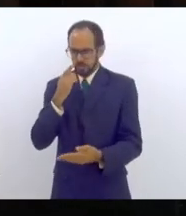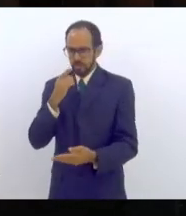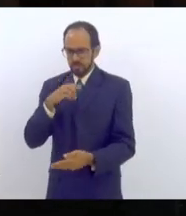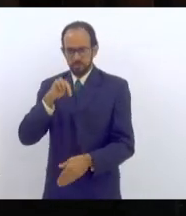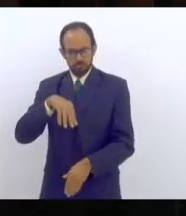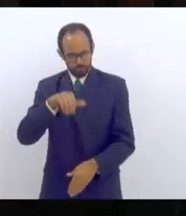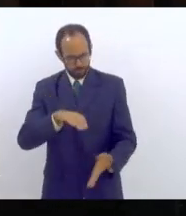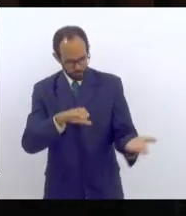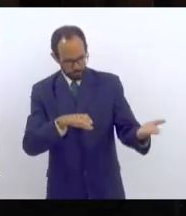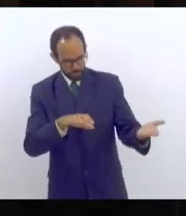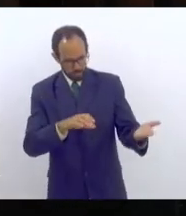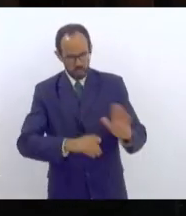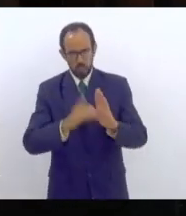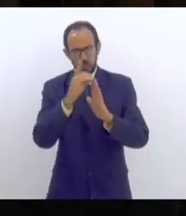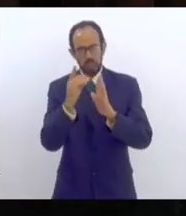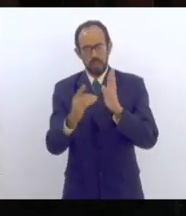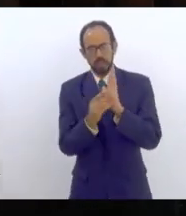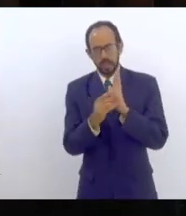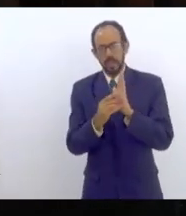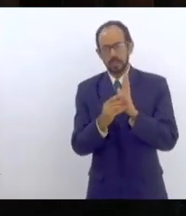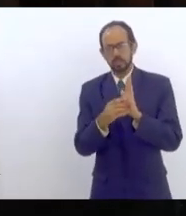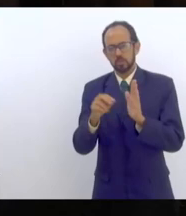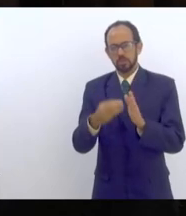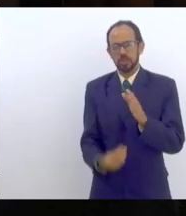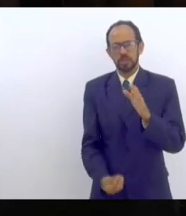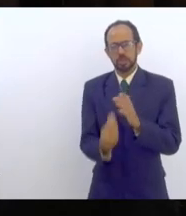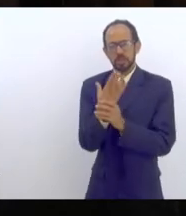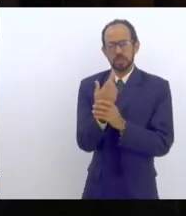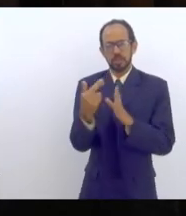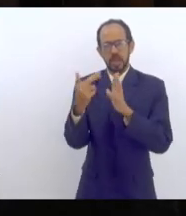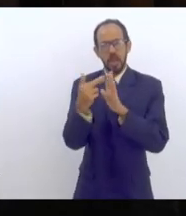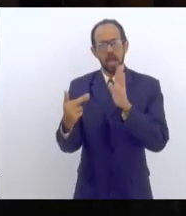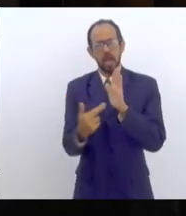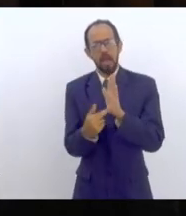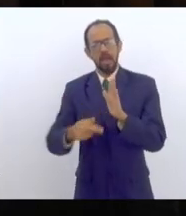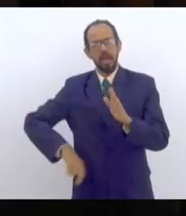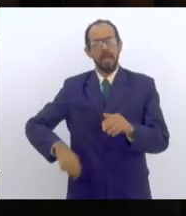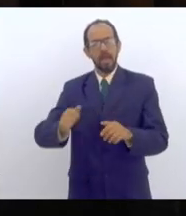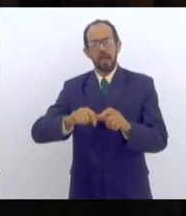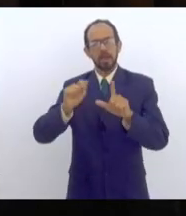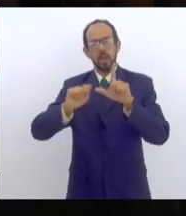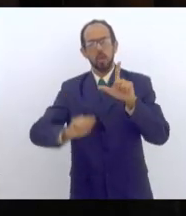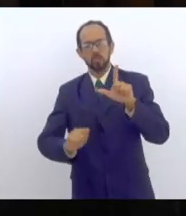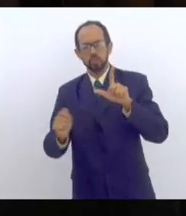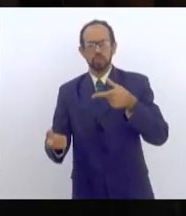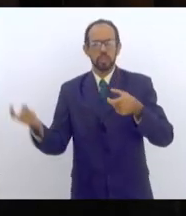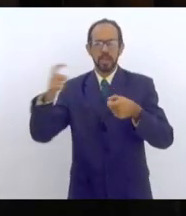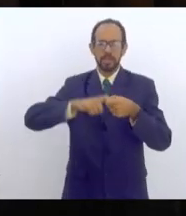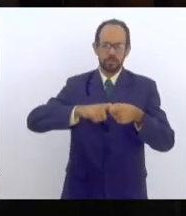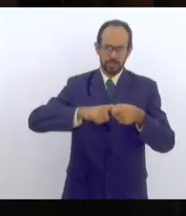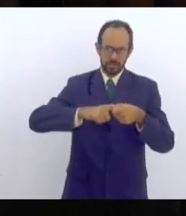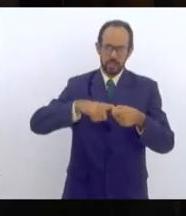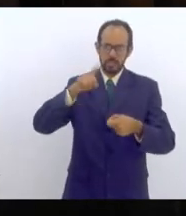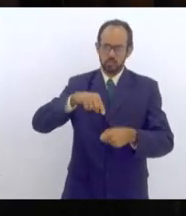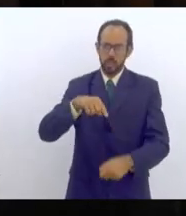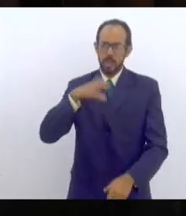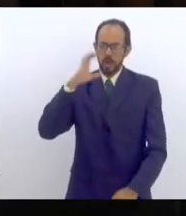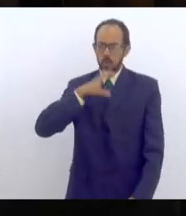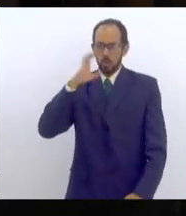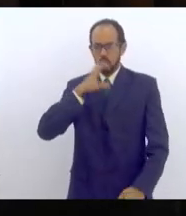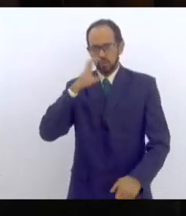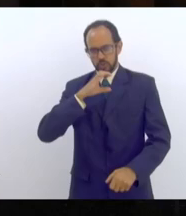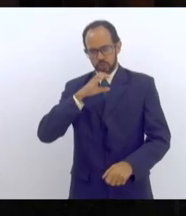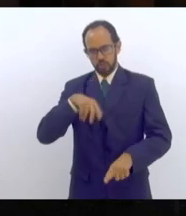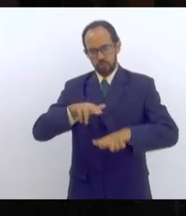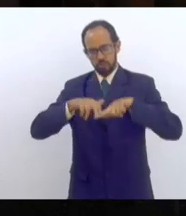Mink, o decreto que regulamenta a logística reversa no Estado do Rio de Janeiro. Isso era urgente. E por isso mesmo